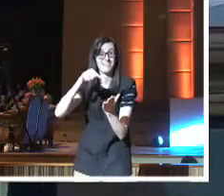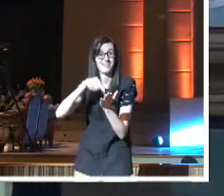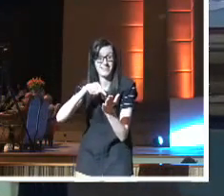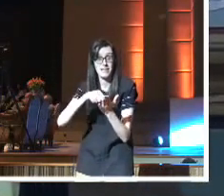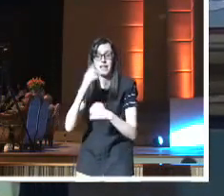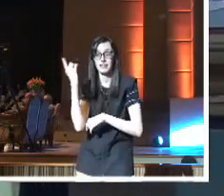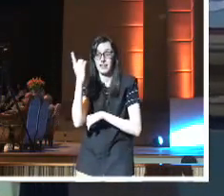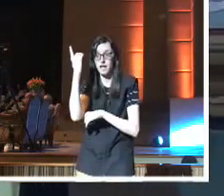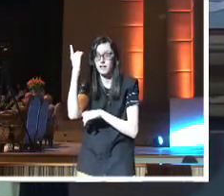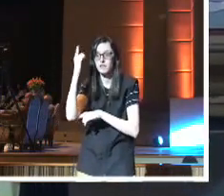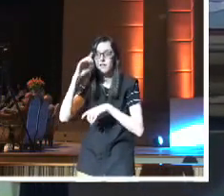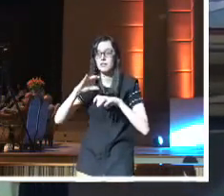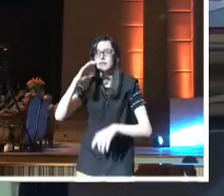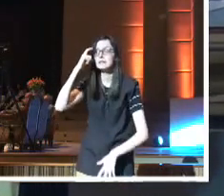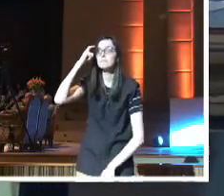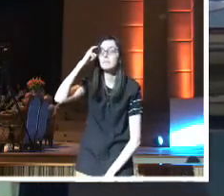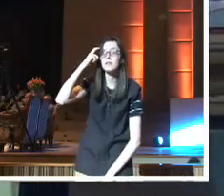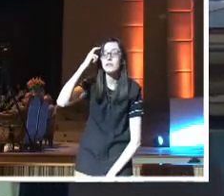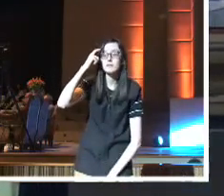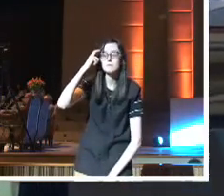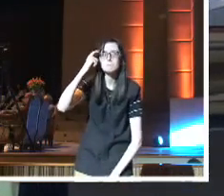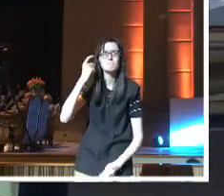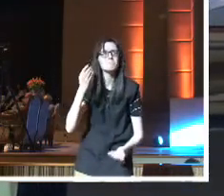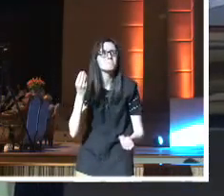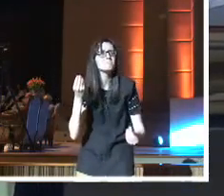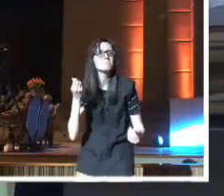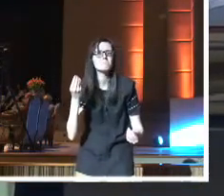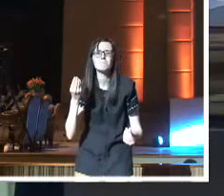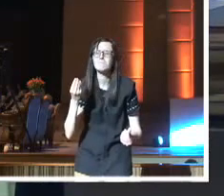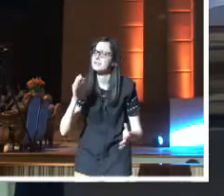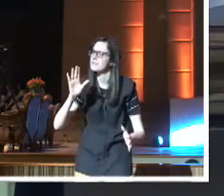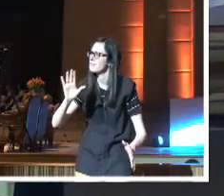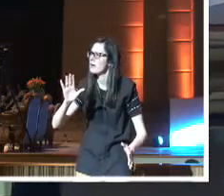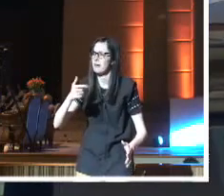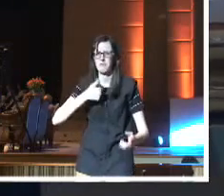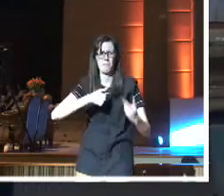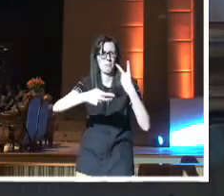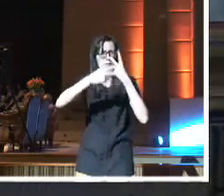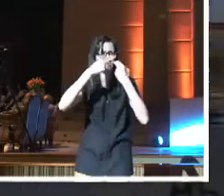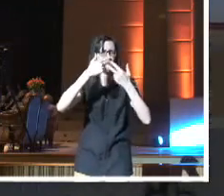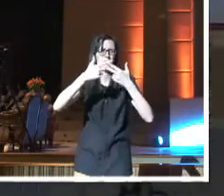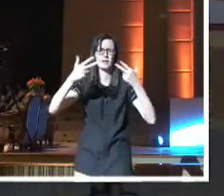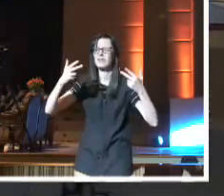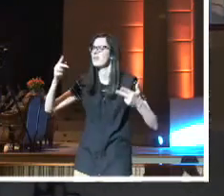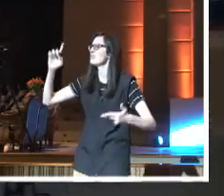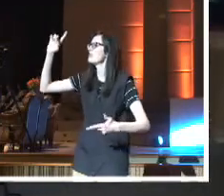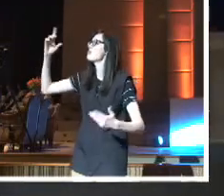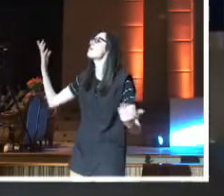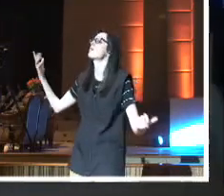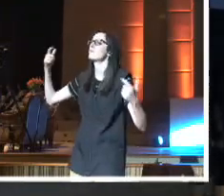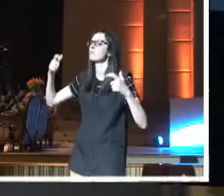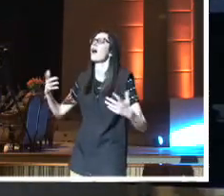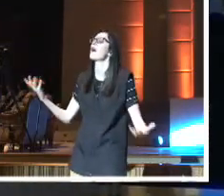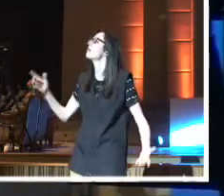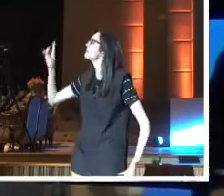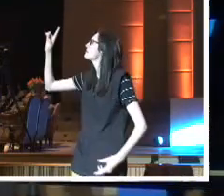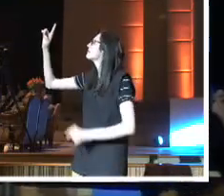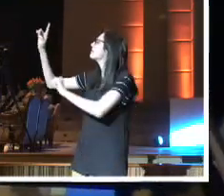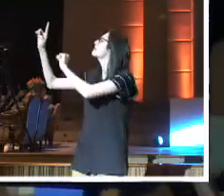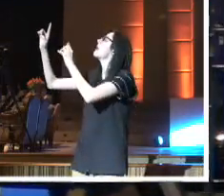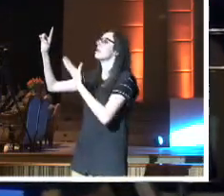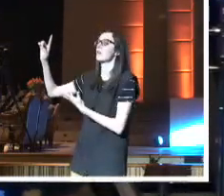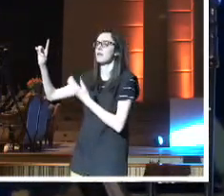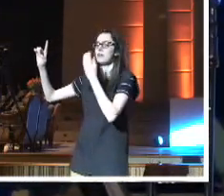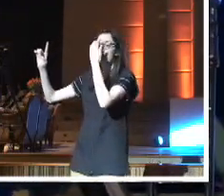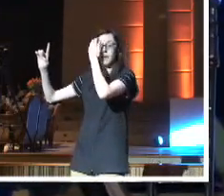agora pensando em quem é o seu Deus. E na medida em que ele começa a